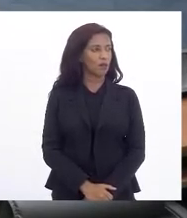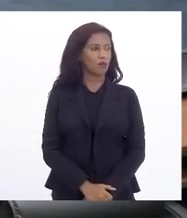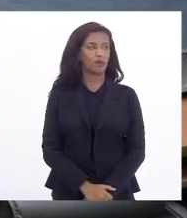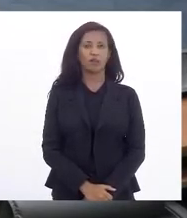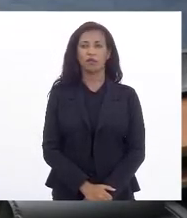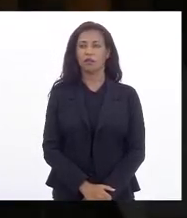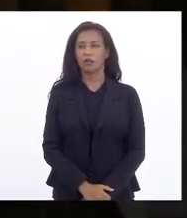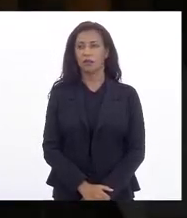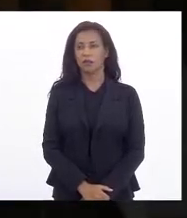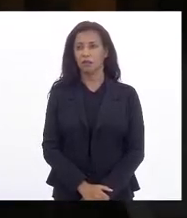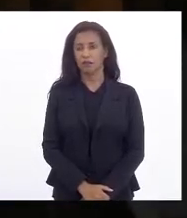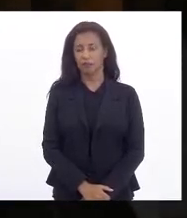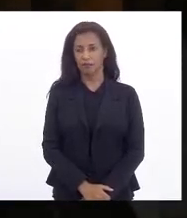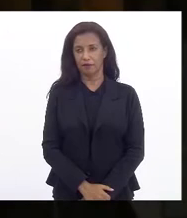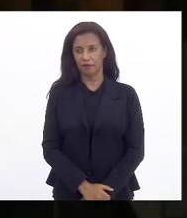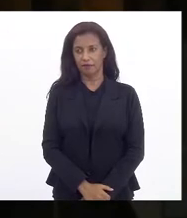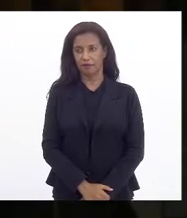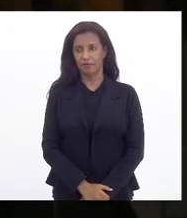e